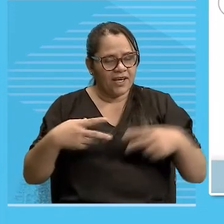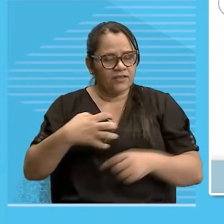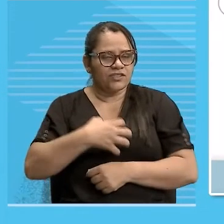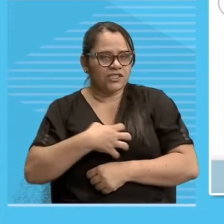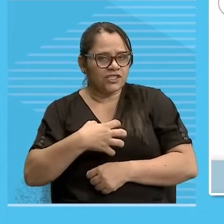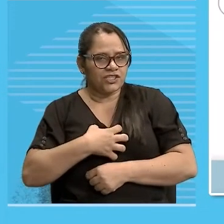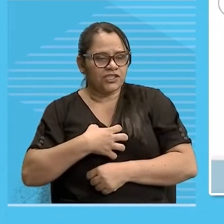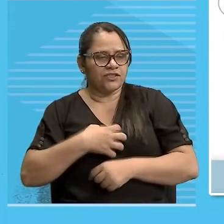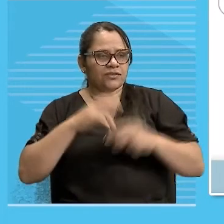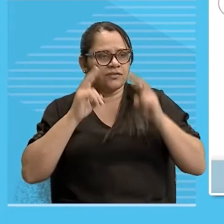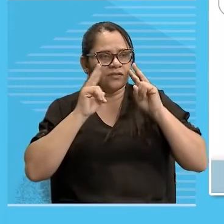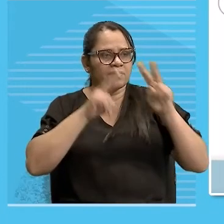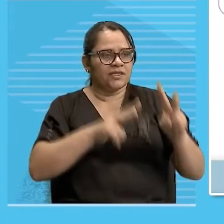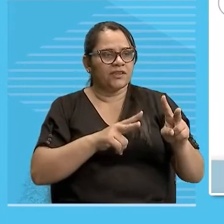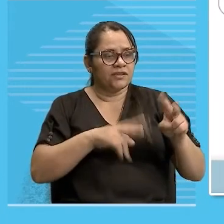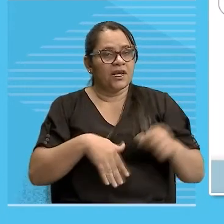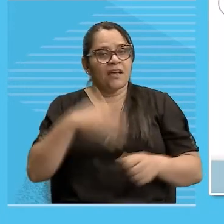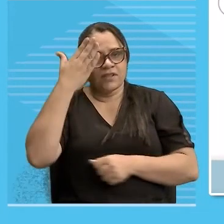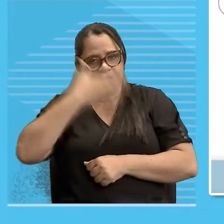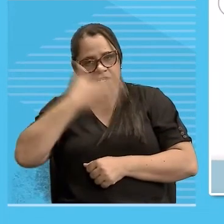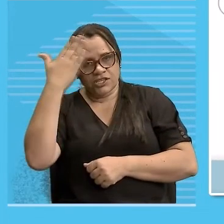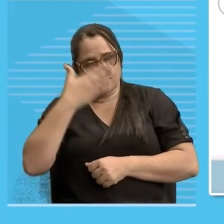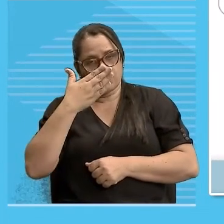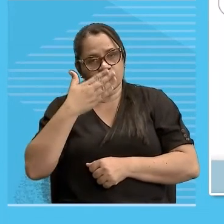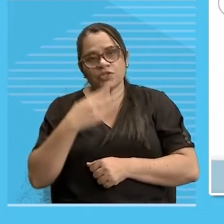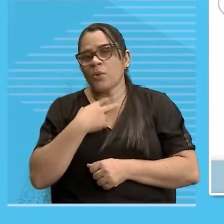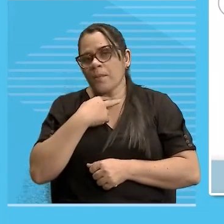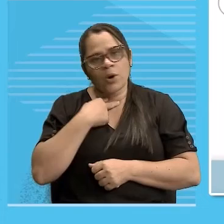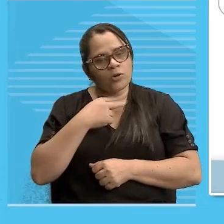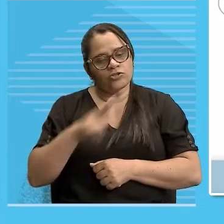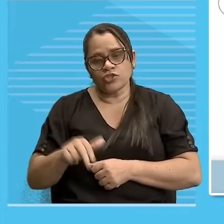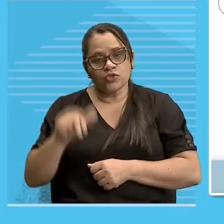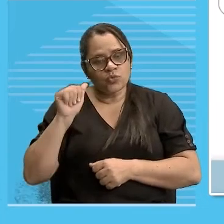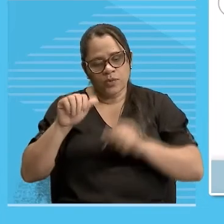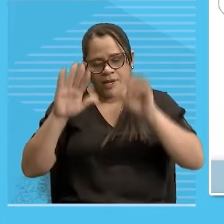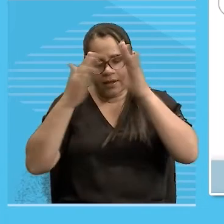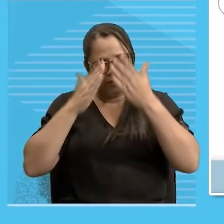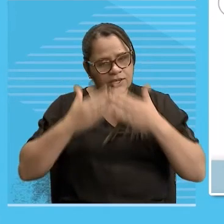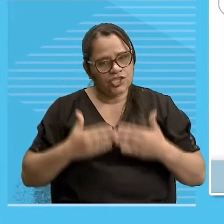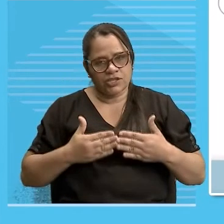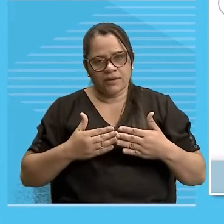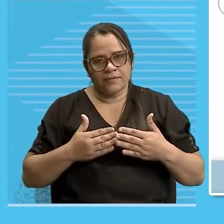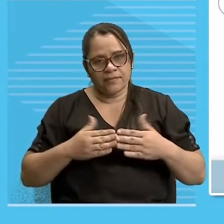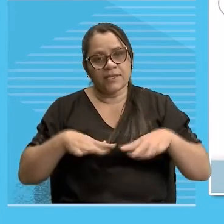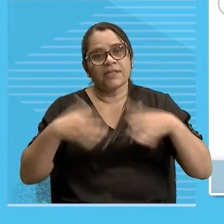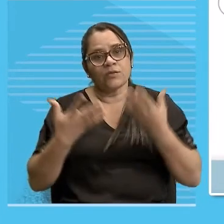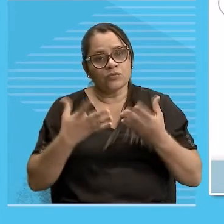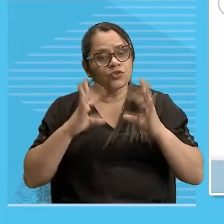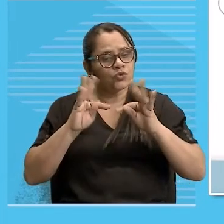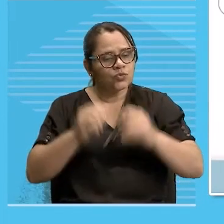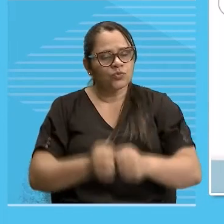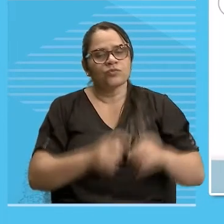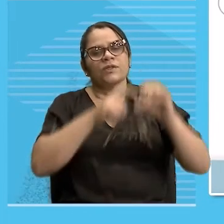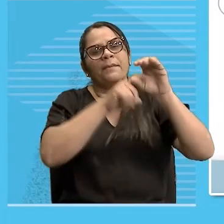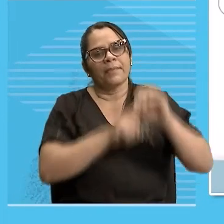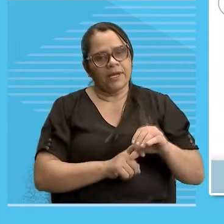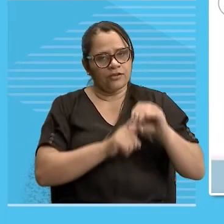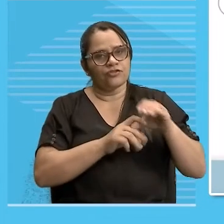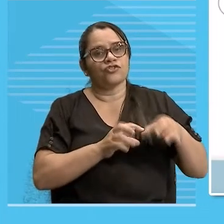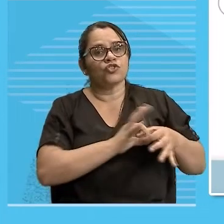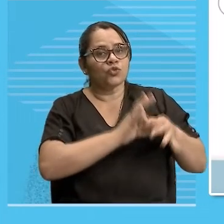Tá? E, evidentemente, nunca deixem de analisar. Tudo depende do contexto. Por